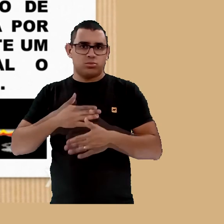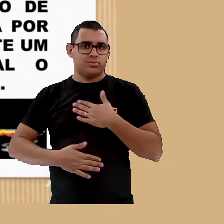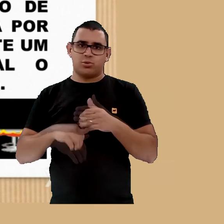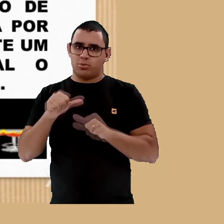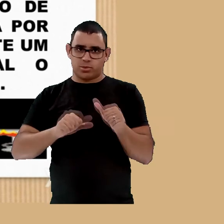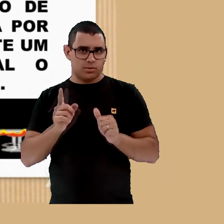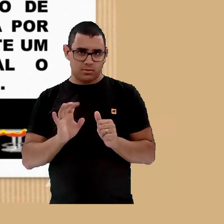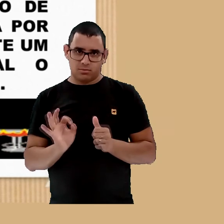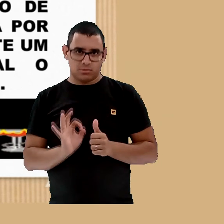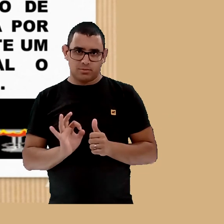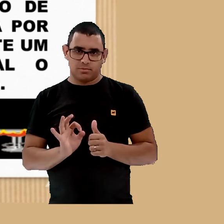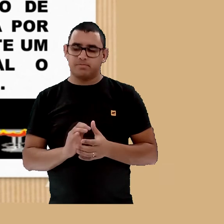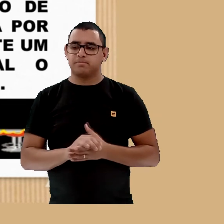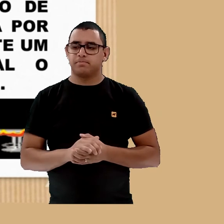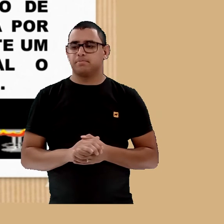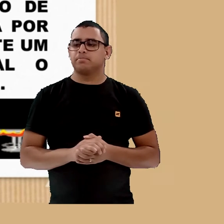latente.